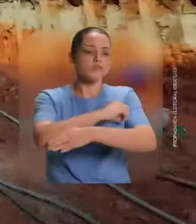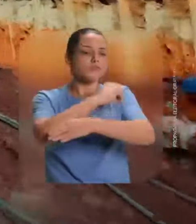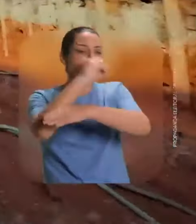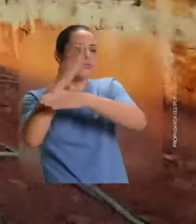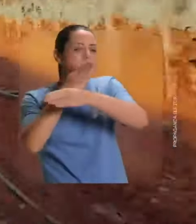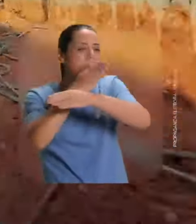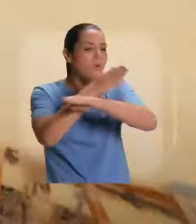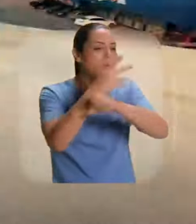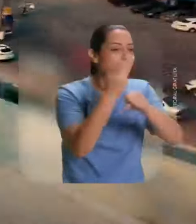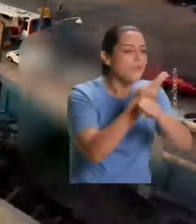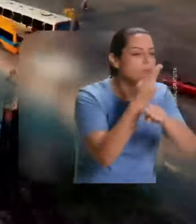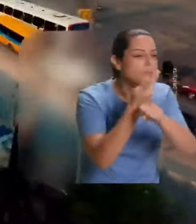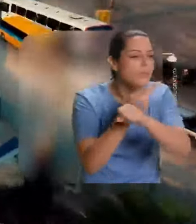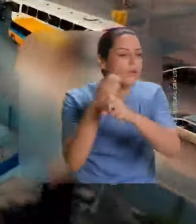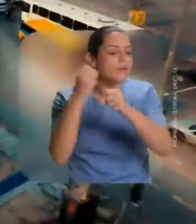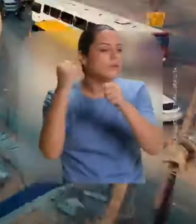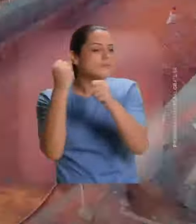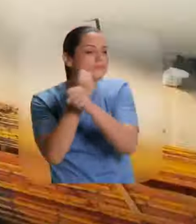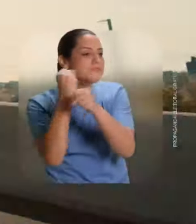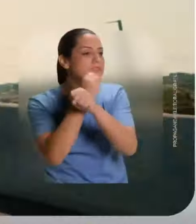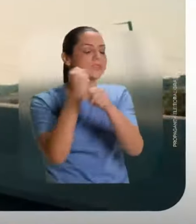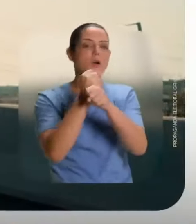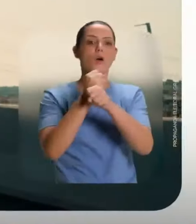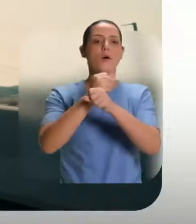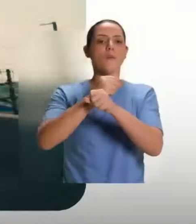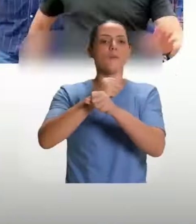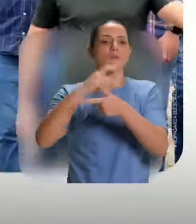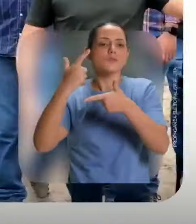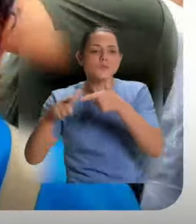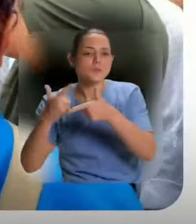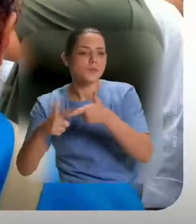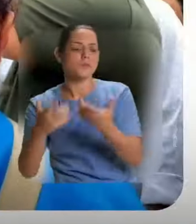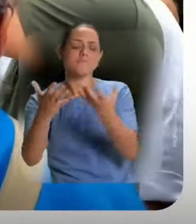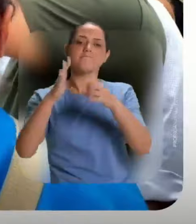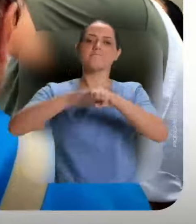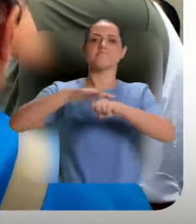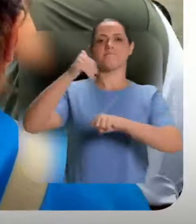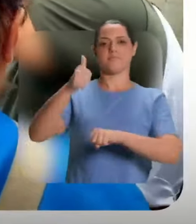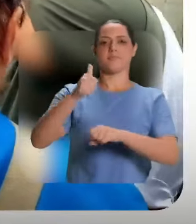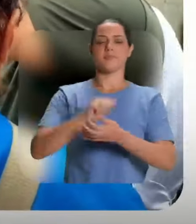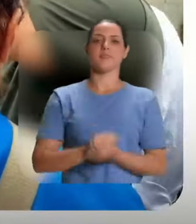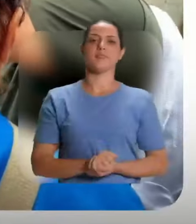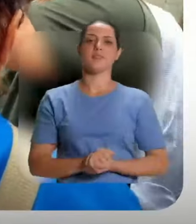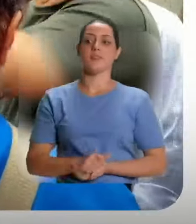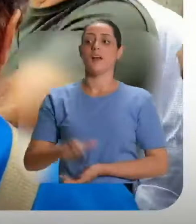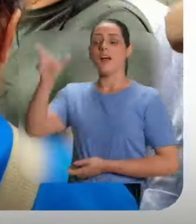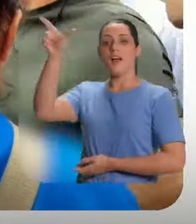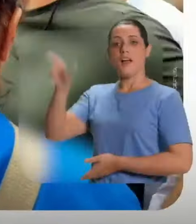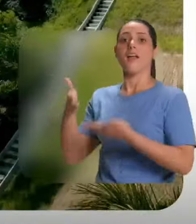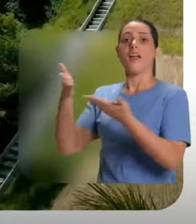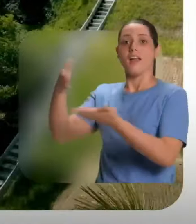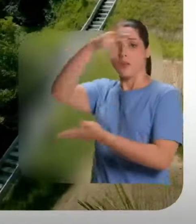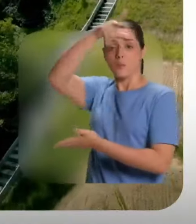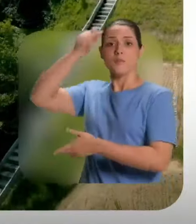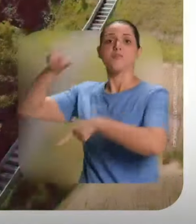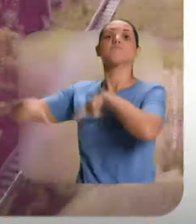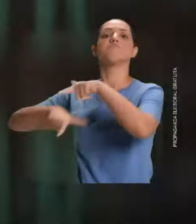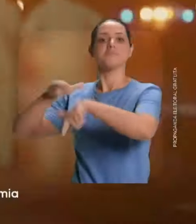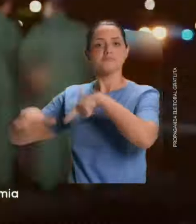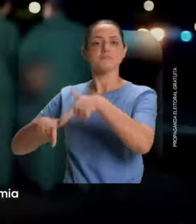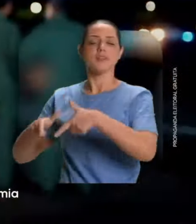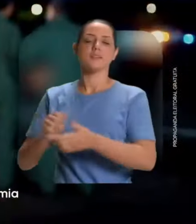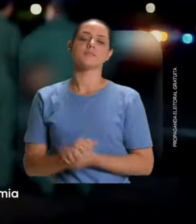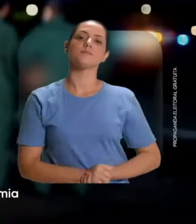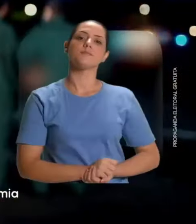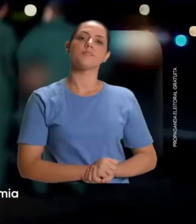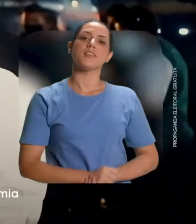assim que o dia começa. Fiscalizo obras, vejo os problemas de perto e busco as soluções. Abraçou o município e está trabalhando.